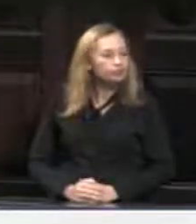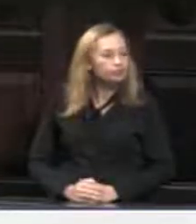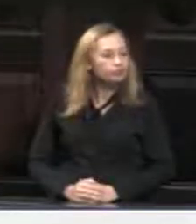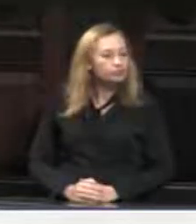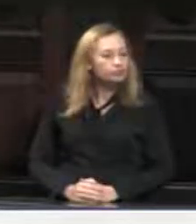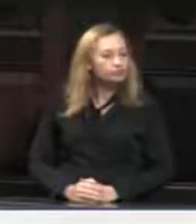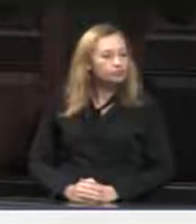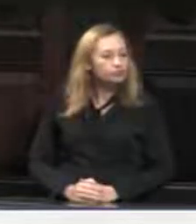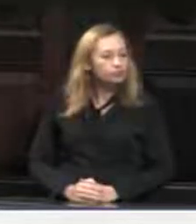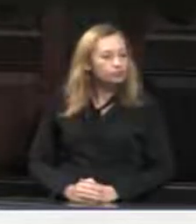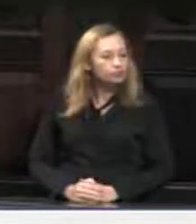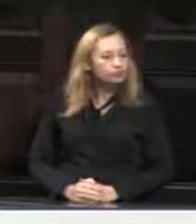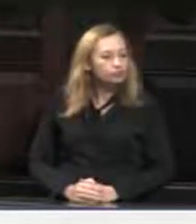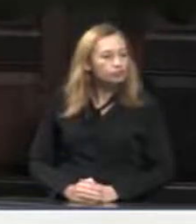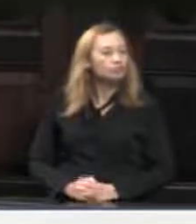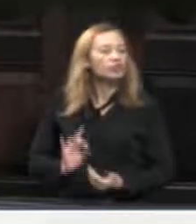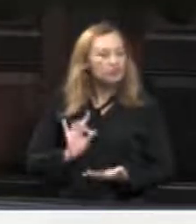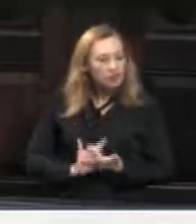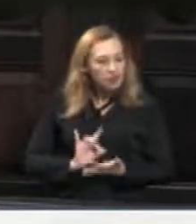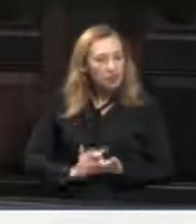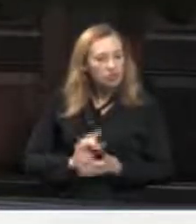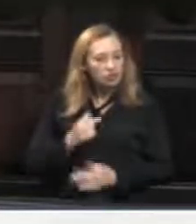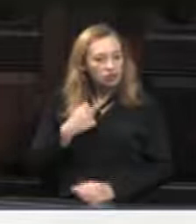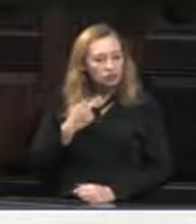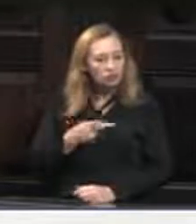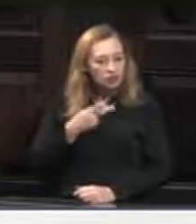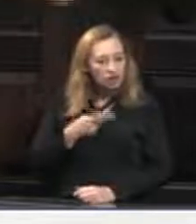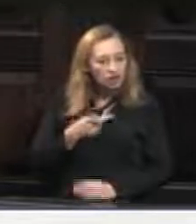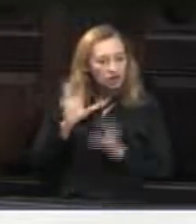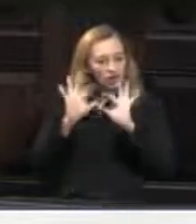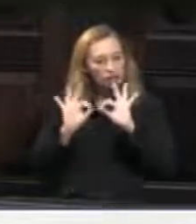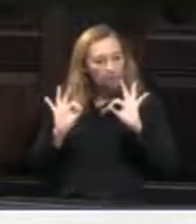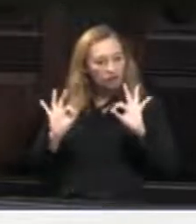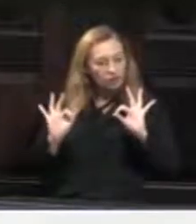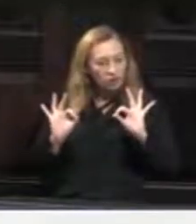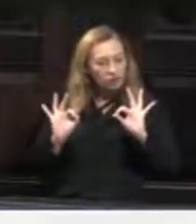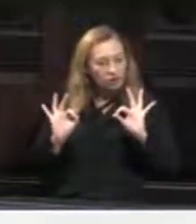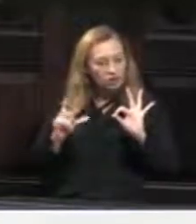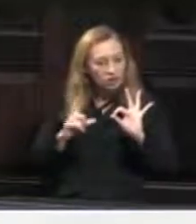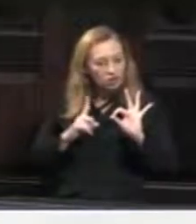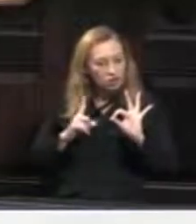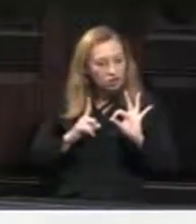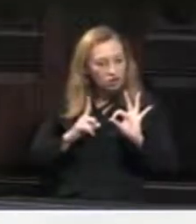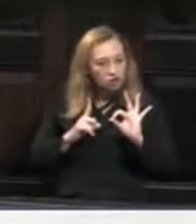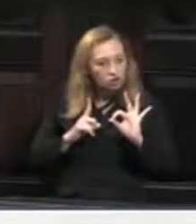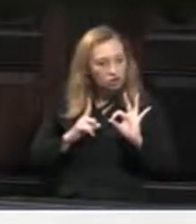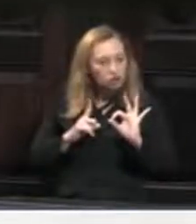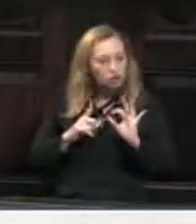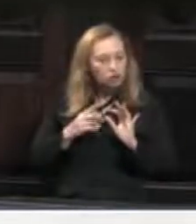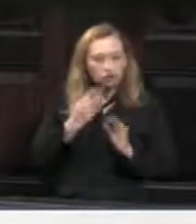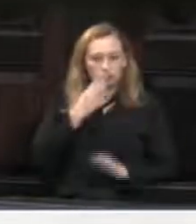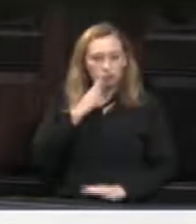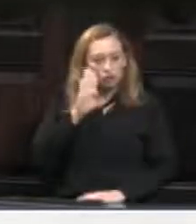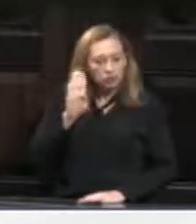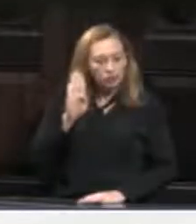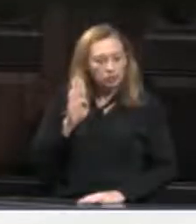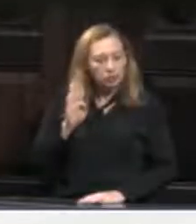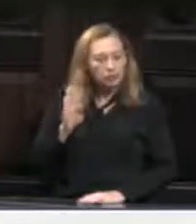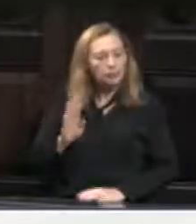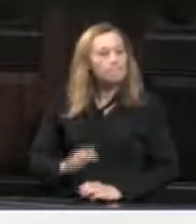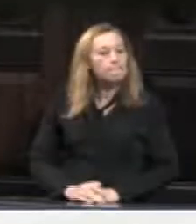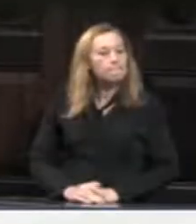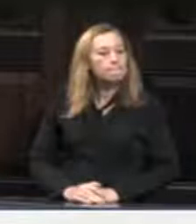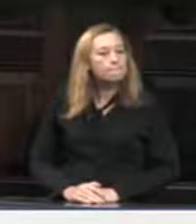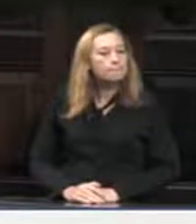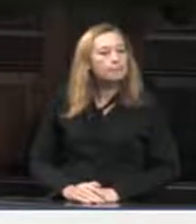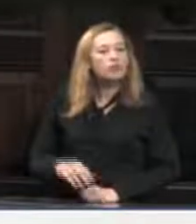eu, na verdade, repercuti a frase que havia pronunciado quando do meu juramento, que era